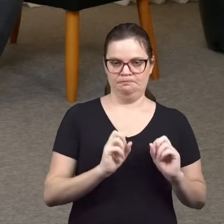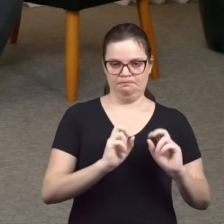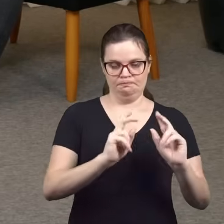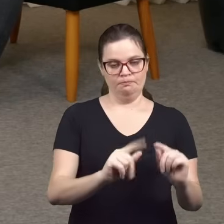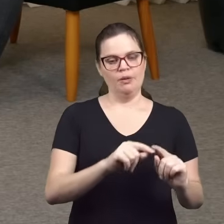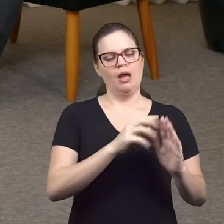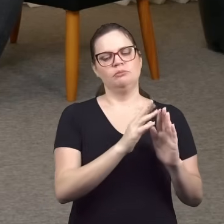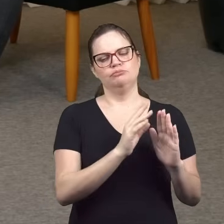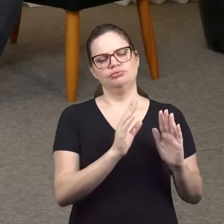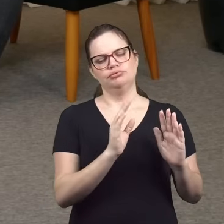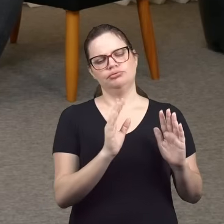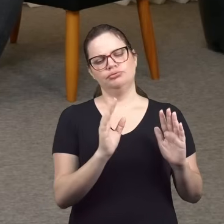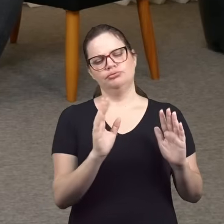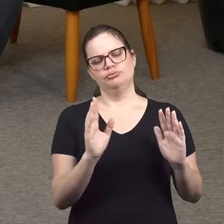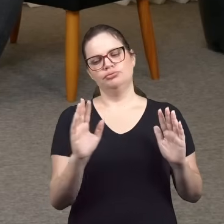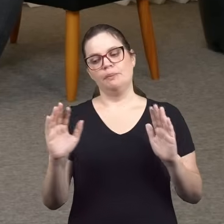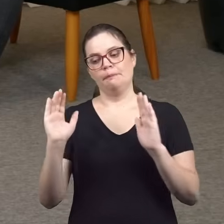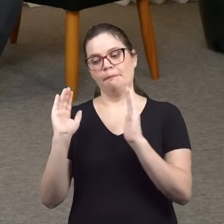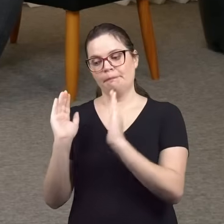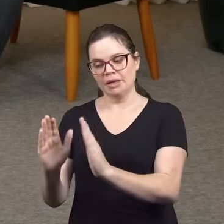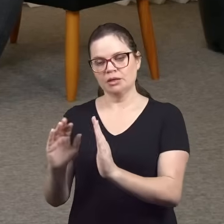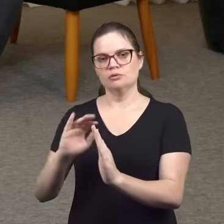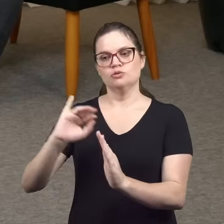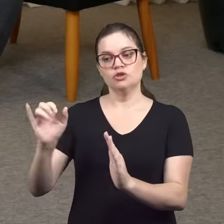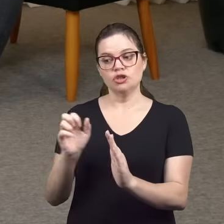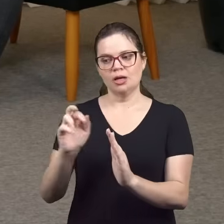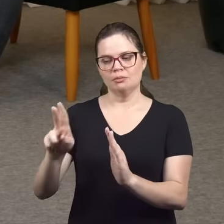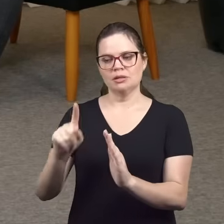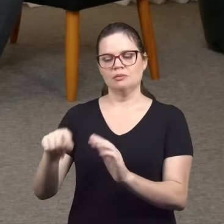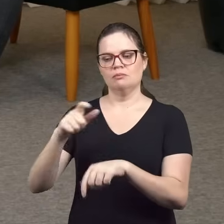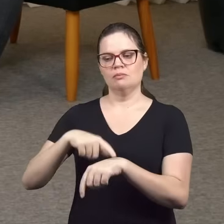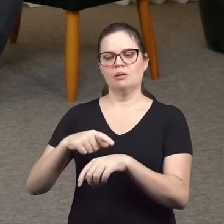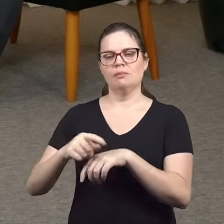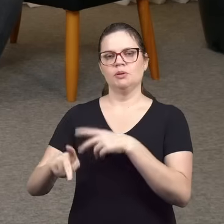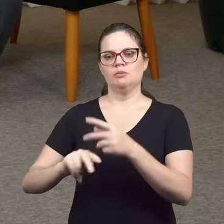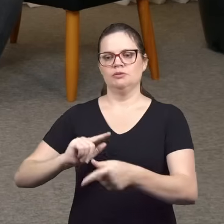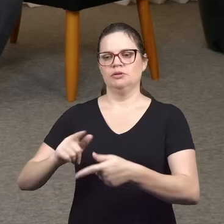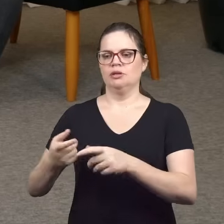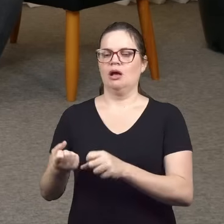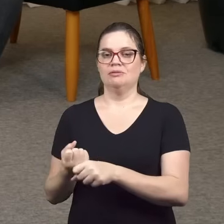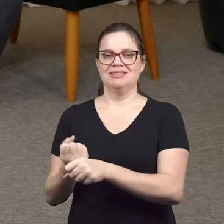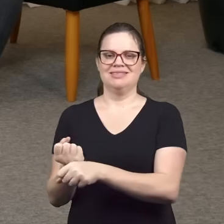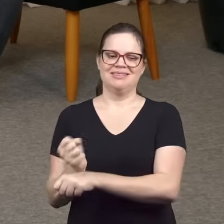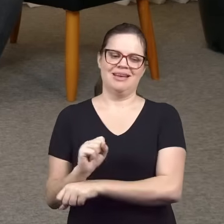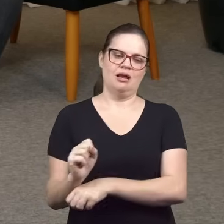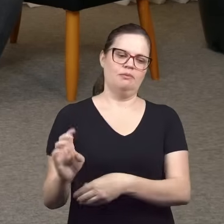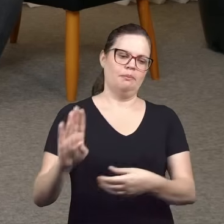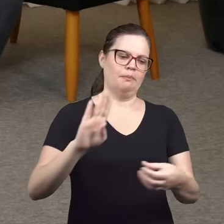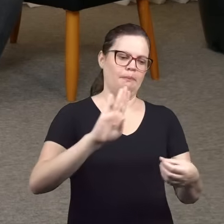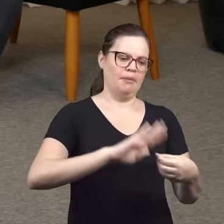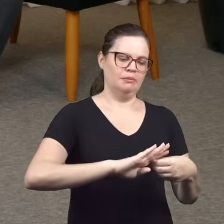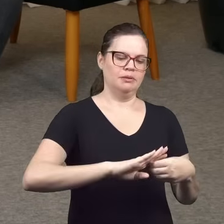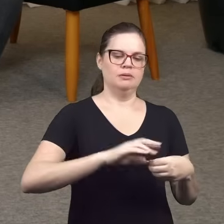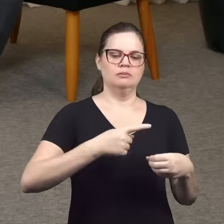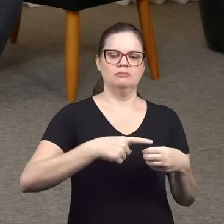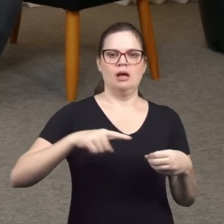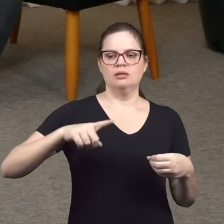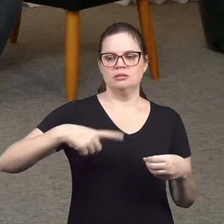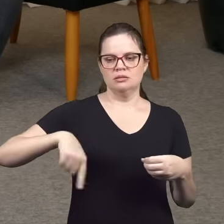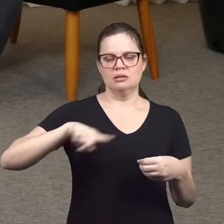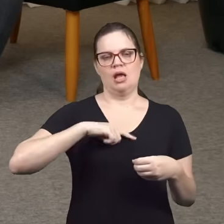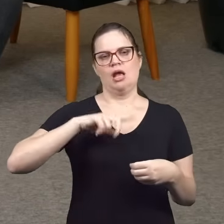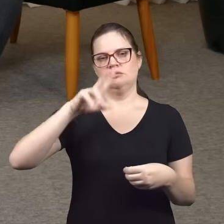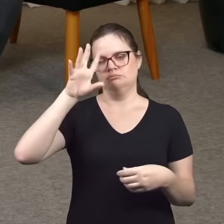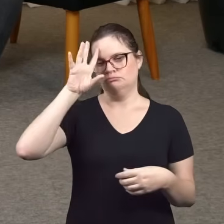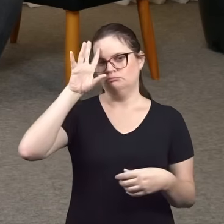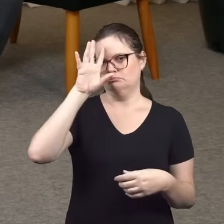Babilônia, mas estavam ali firmes na presença do Senhor, nos ensinos de Recabe